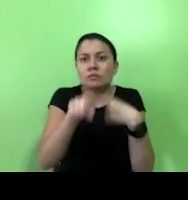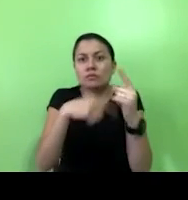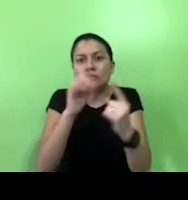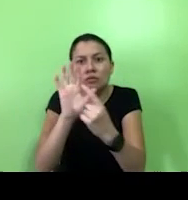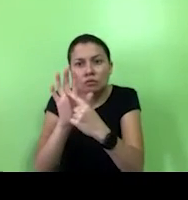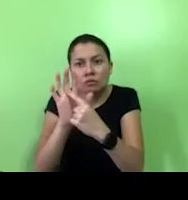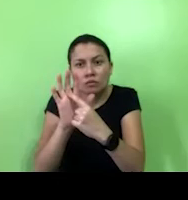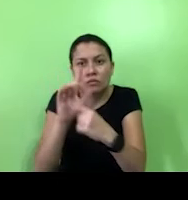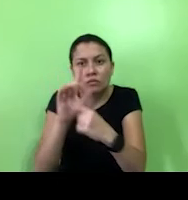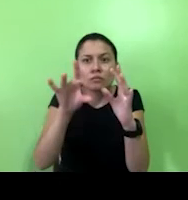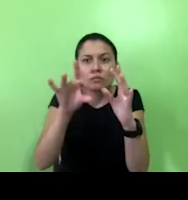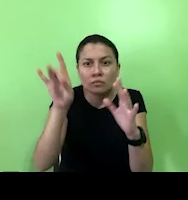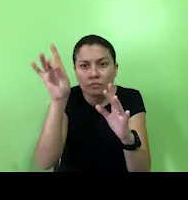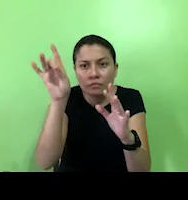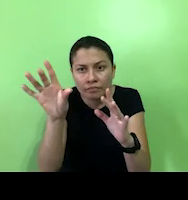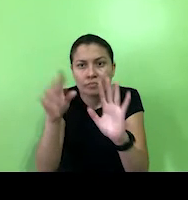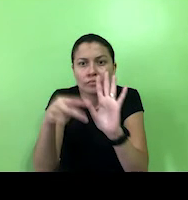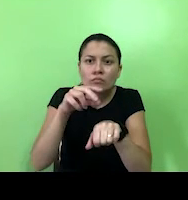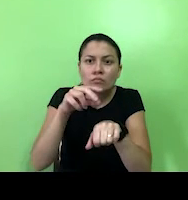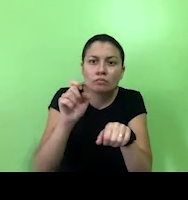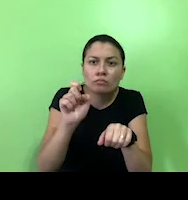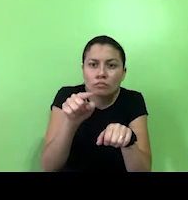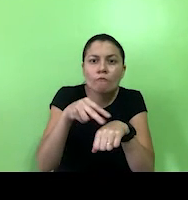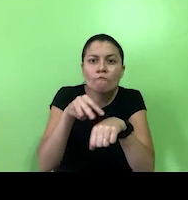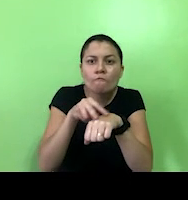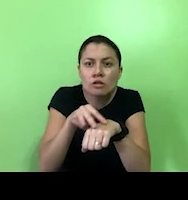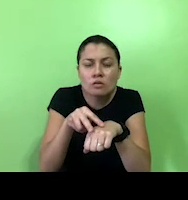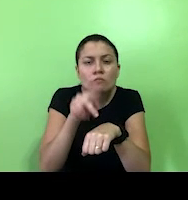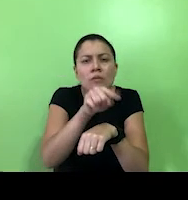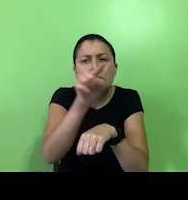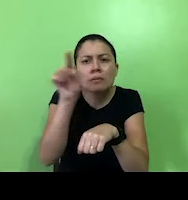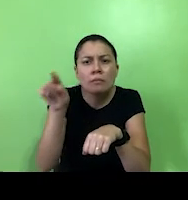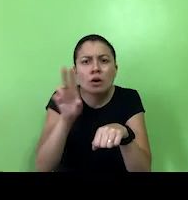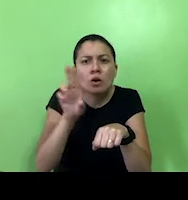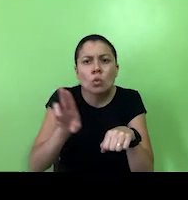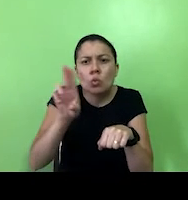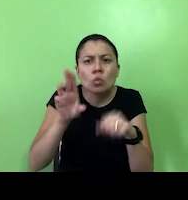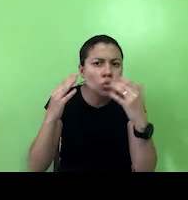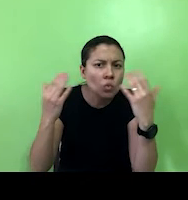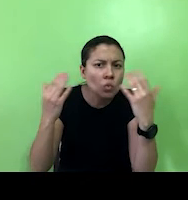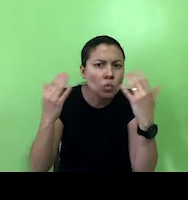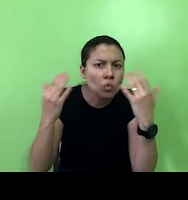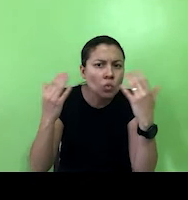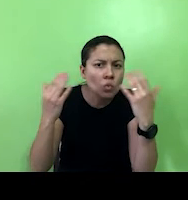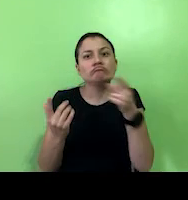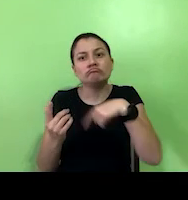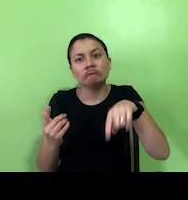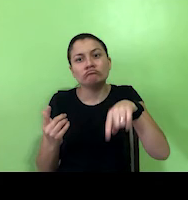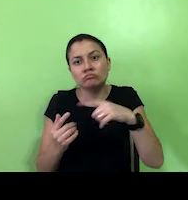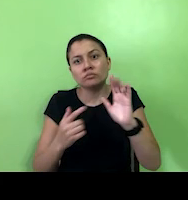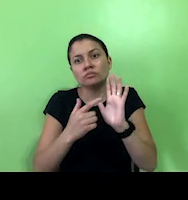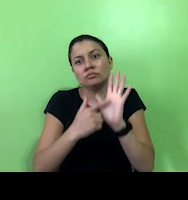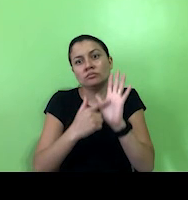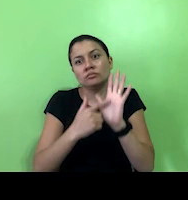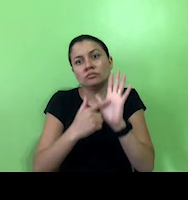vai precisar compartilhar, é o botão verde, quais são os botões que vão ser utilizados, só para a gente usava isso como uma interface de mediação da